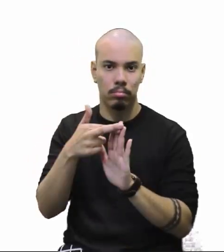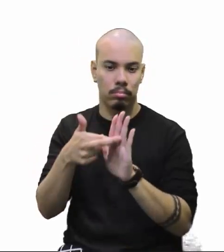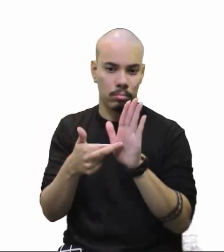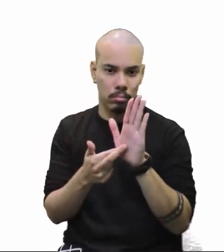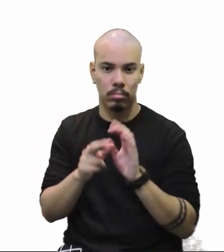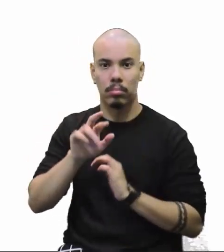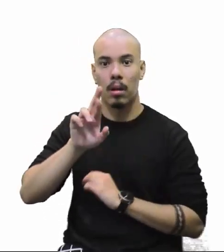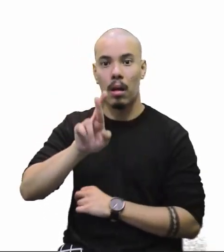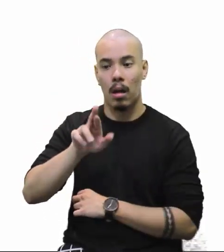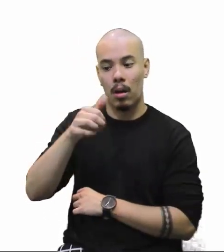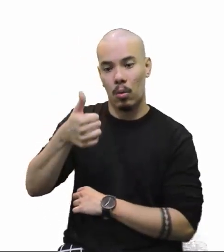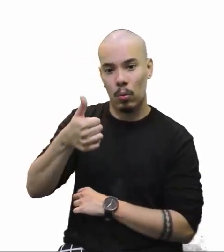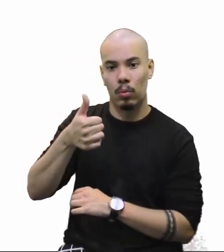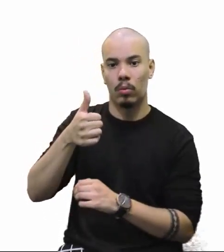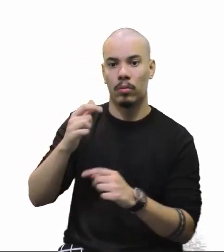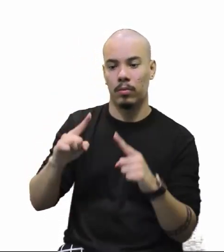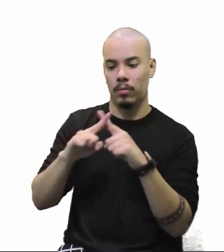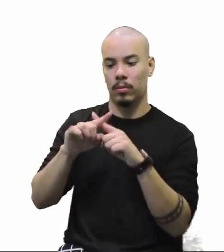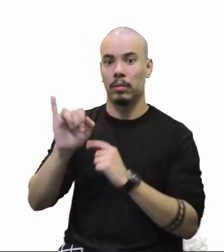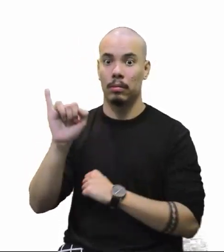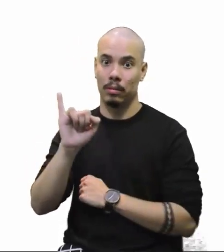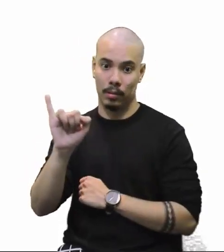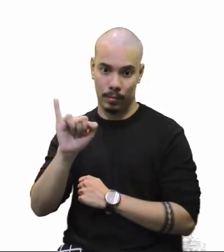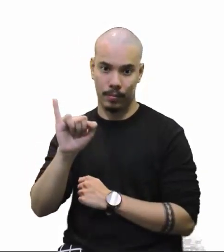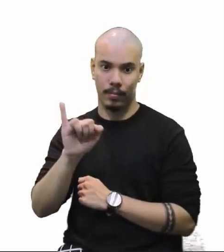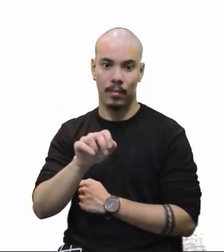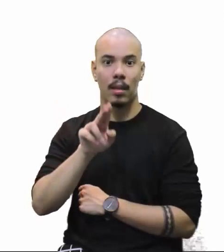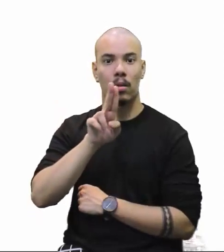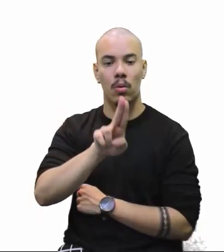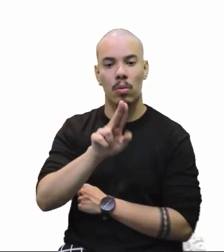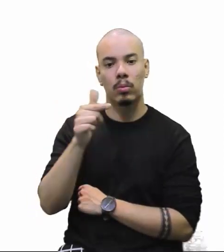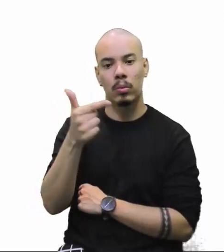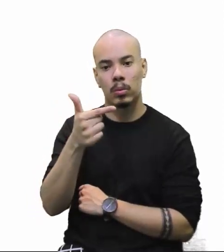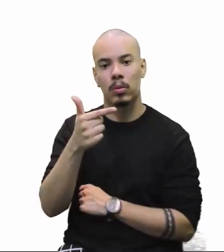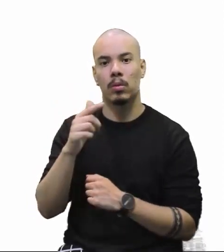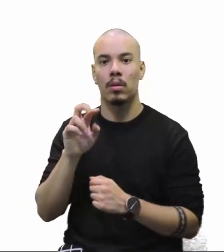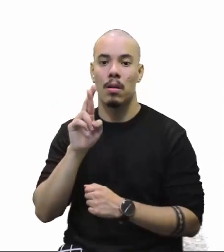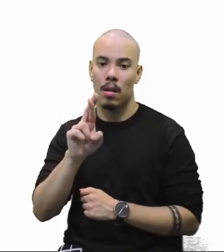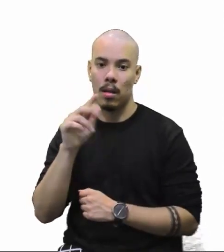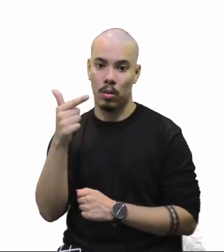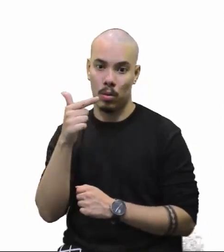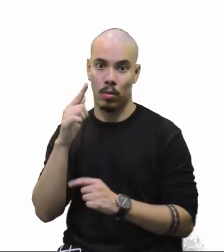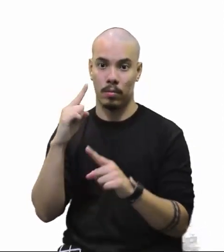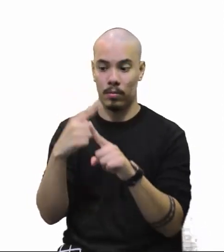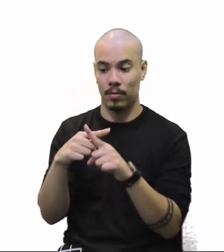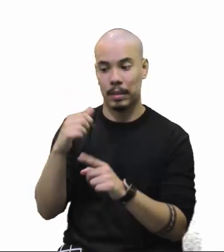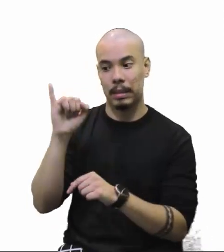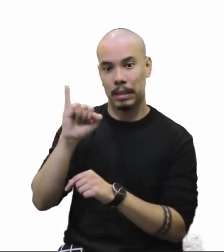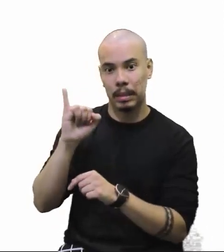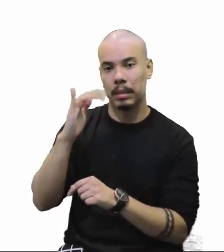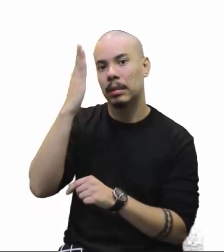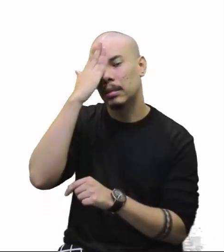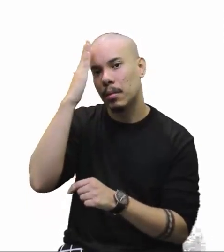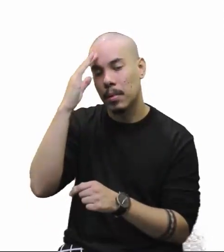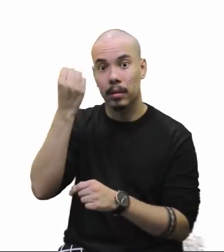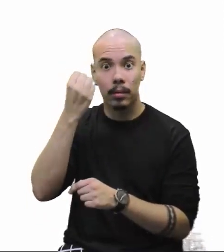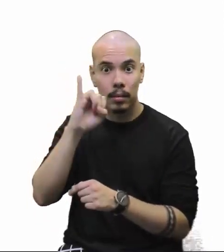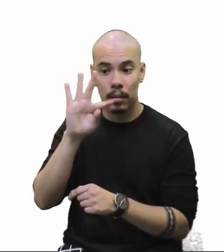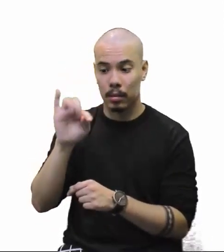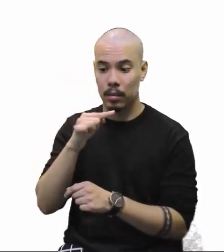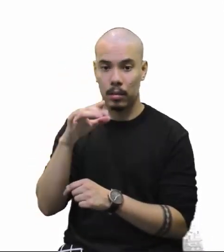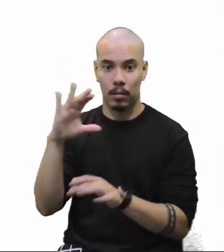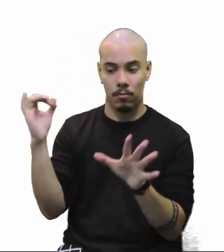resistor 1 pela corrente. Percebo que todos eles é I. Ó. Por quê? A corrente elétrica não muda. Mas a tensão, se você